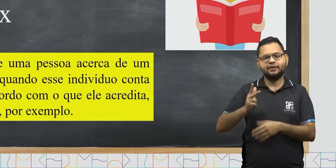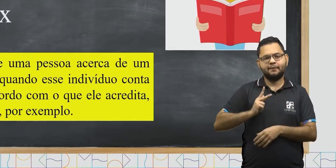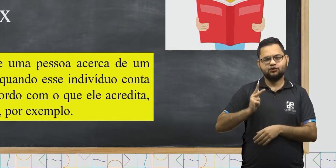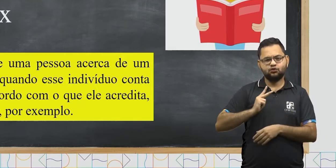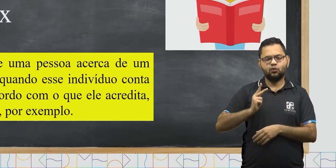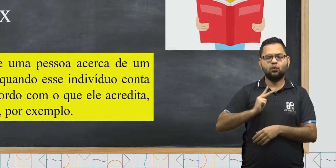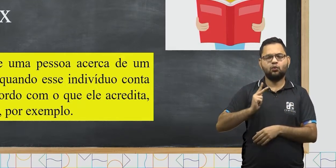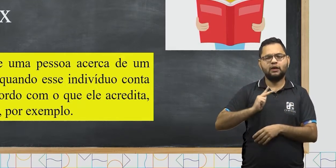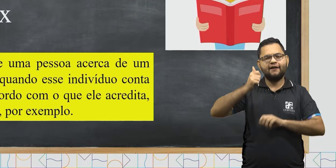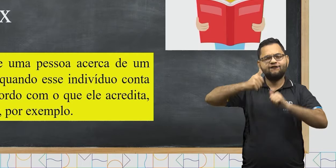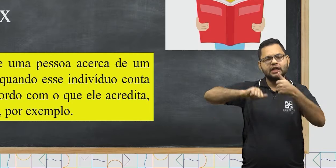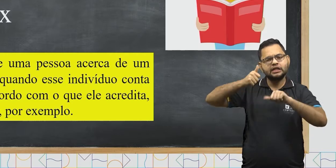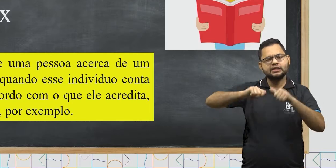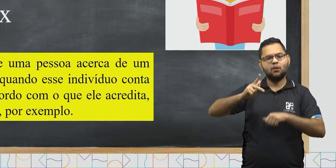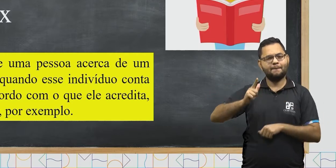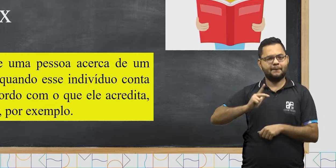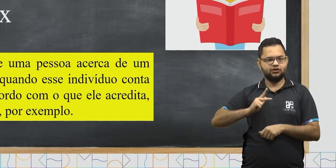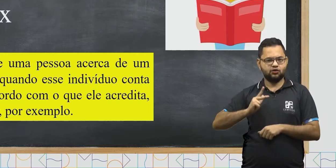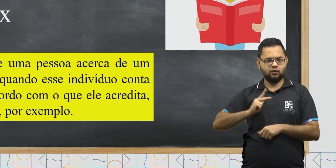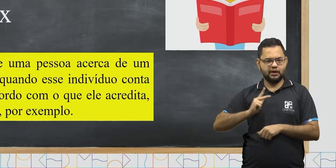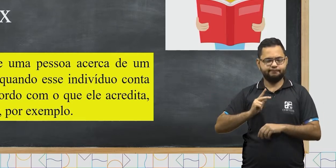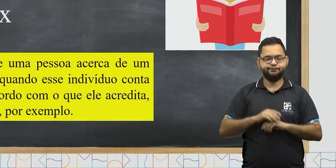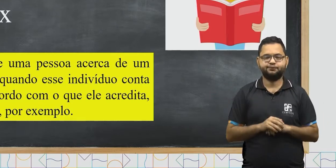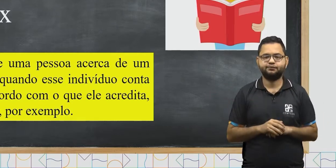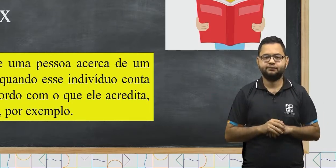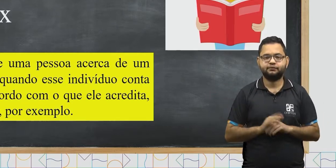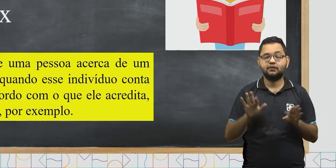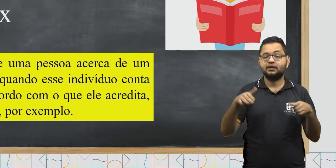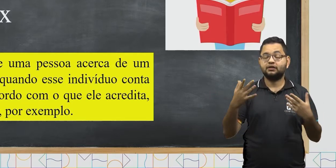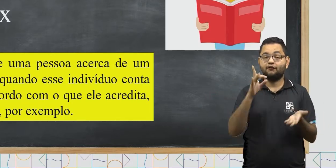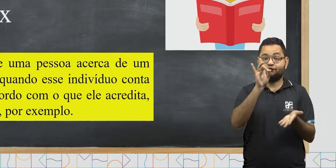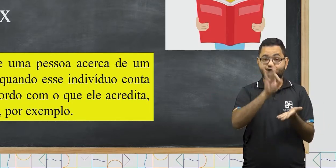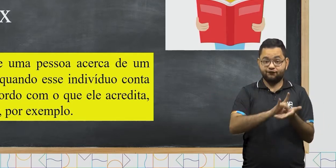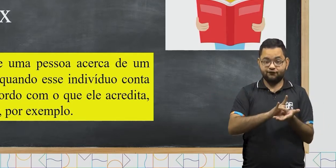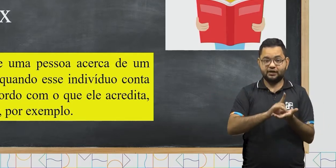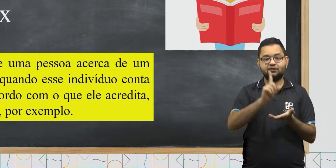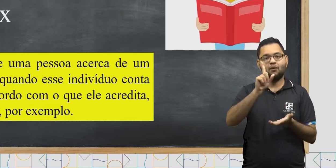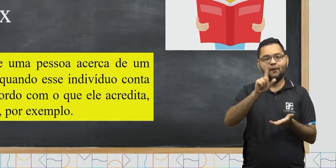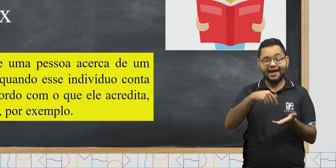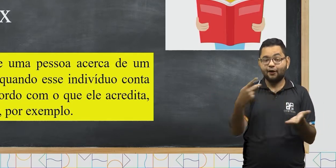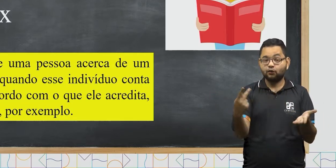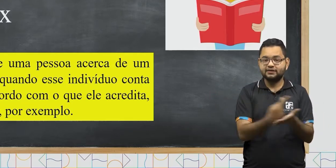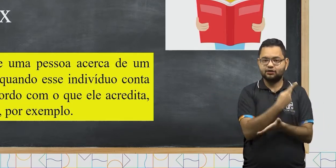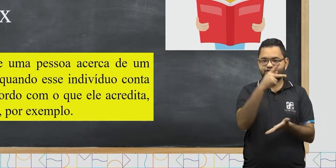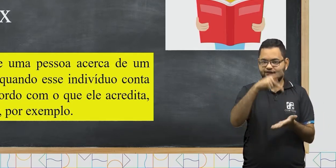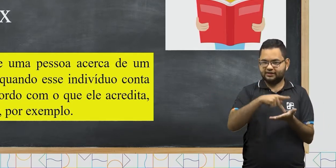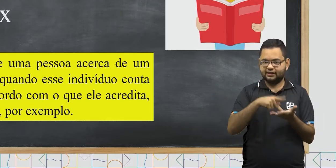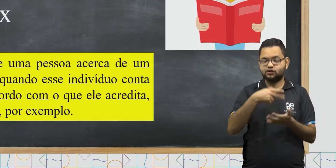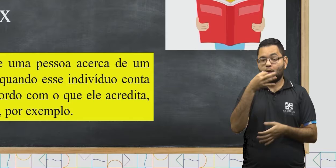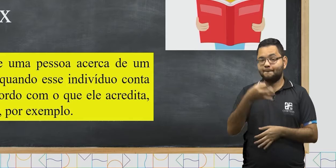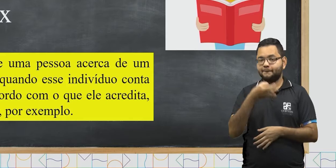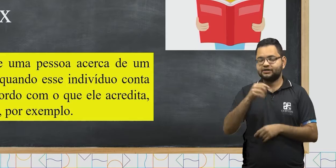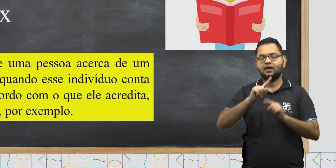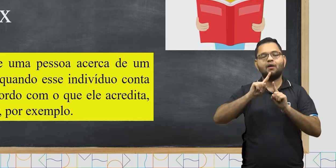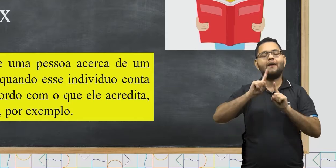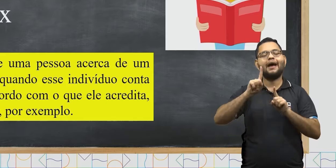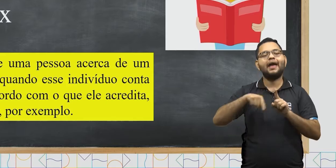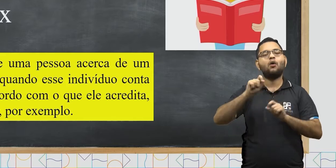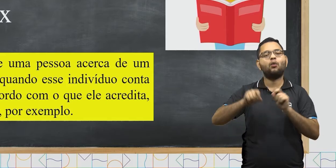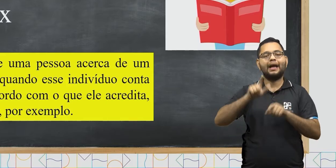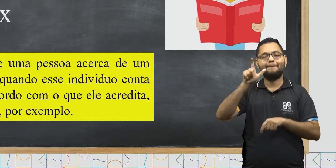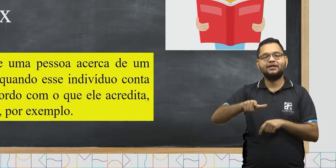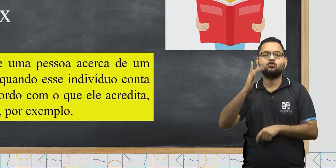exemplo. Resumindo, fato é algo real. Opinião é o que uma pessoa